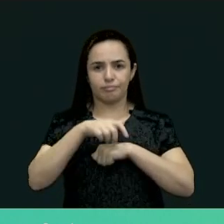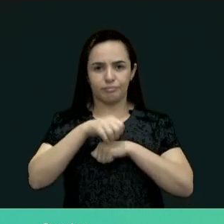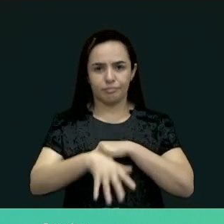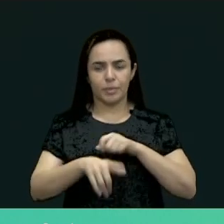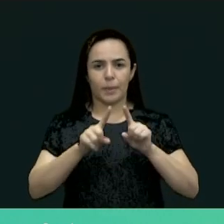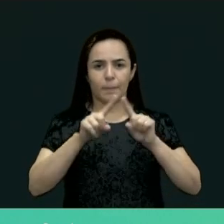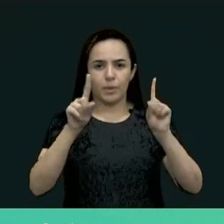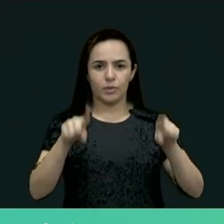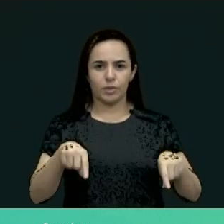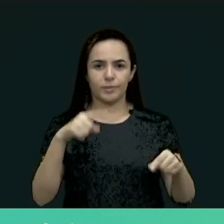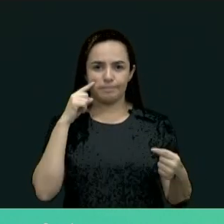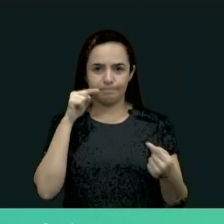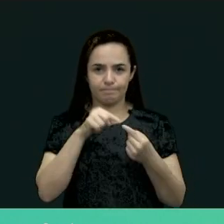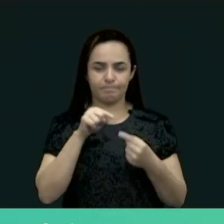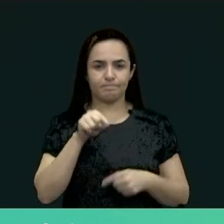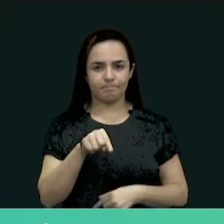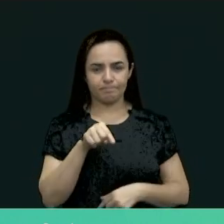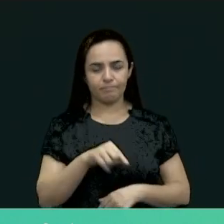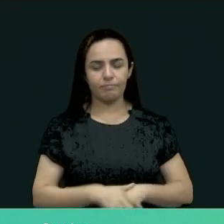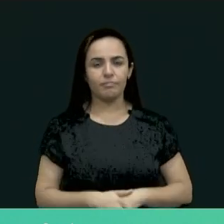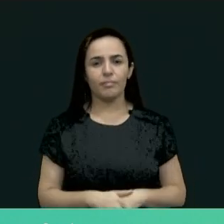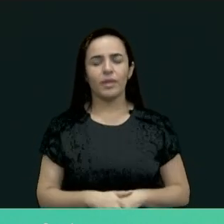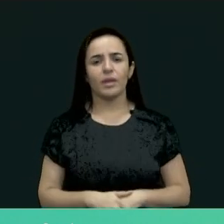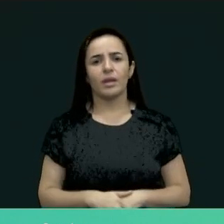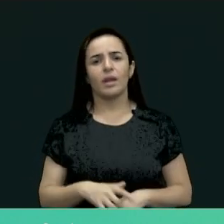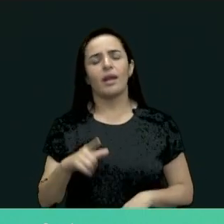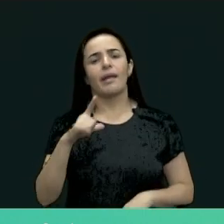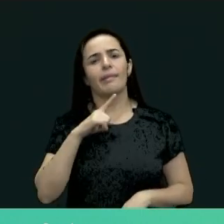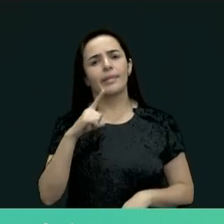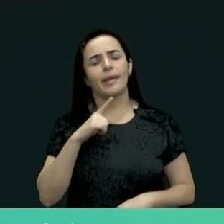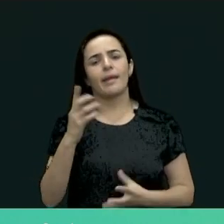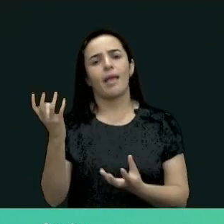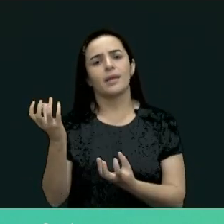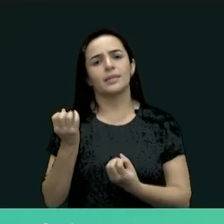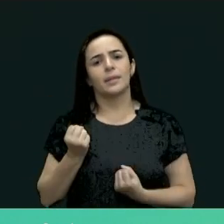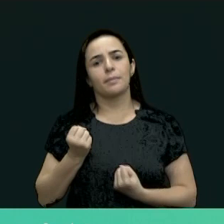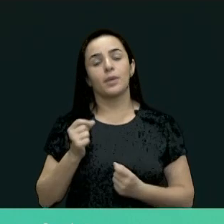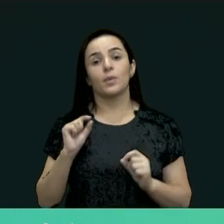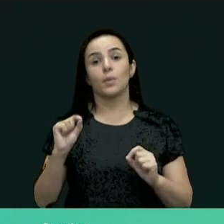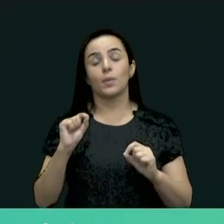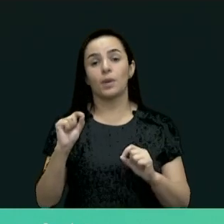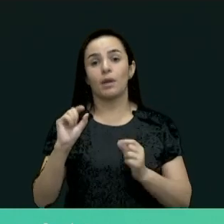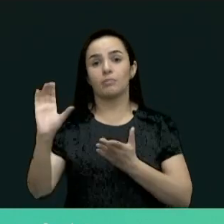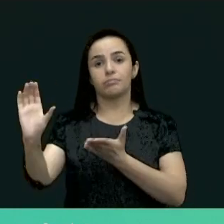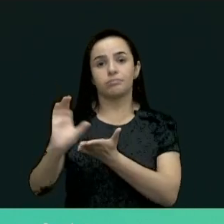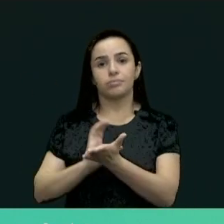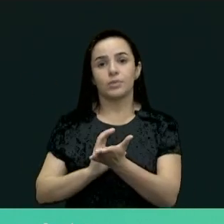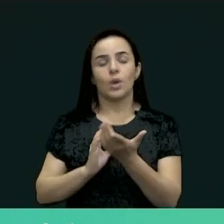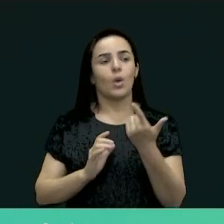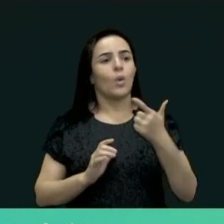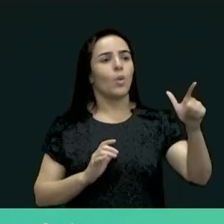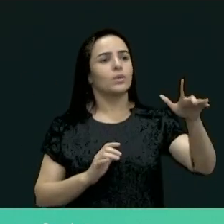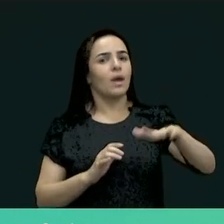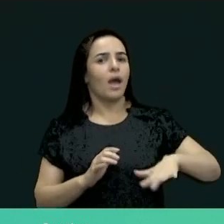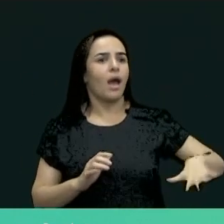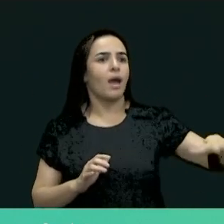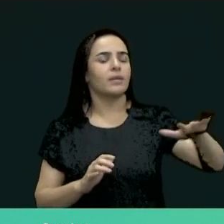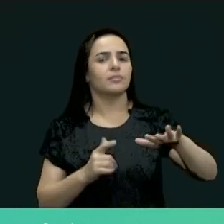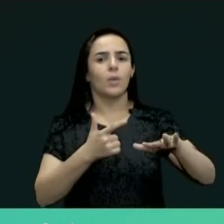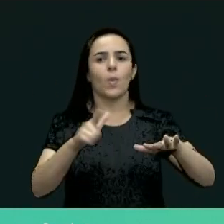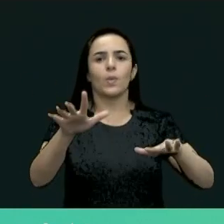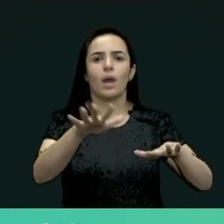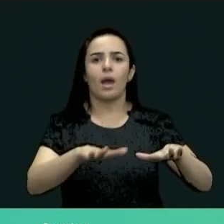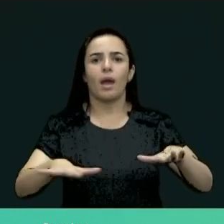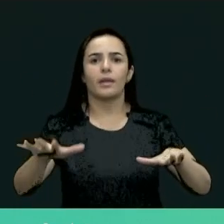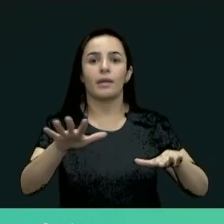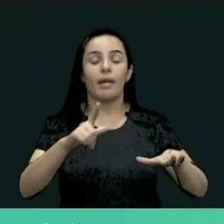disso, a gente tem recebido com muita frequência investidores que eram de outros setores que estão fazendo a